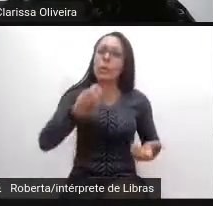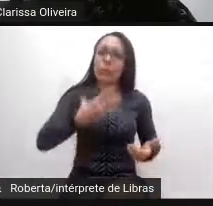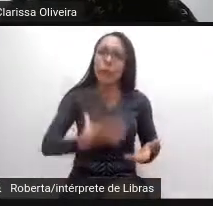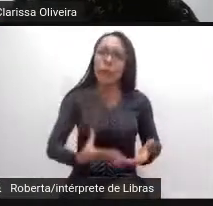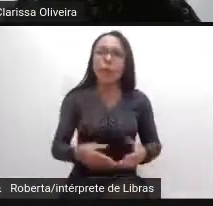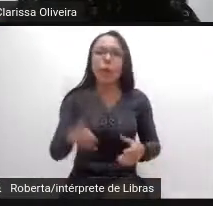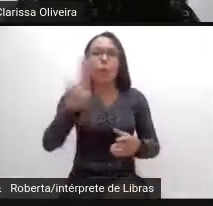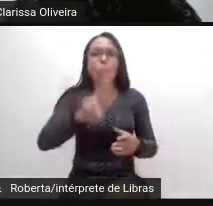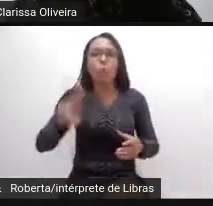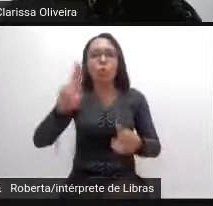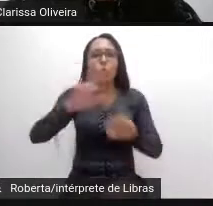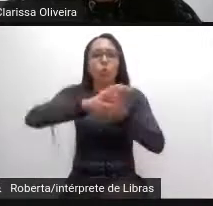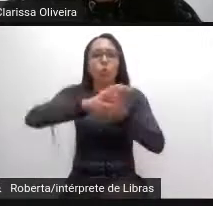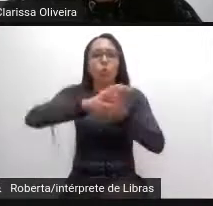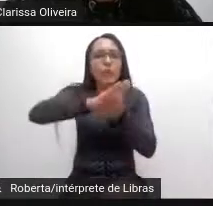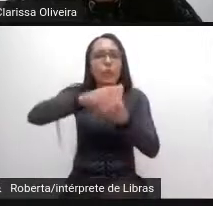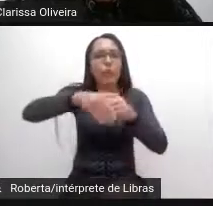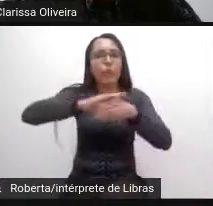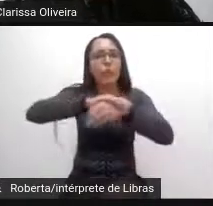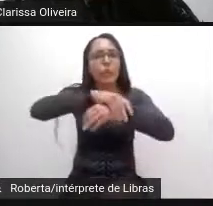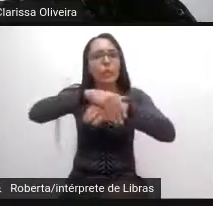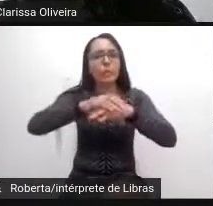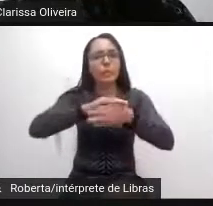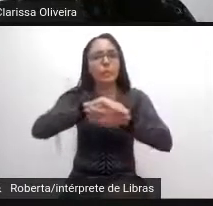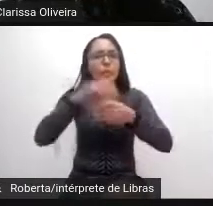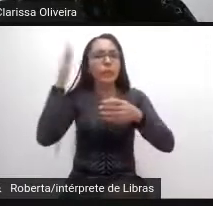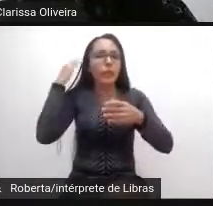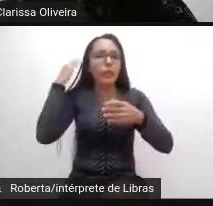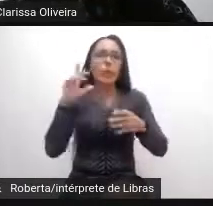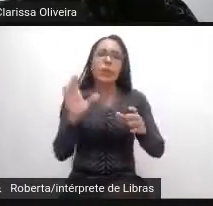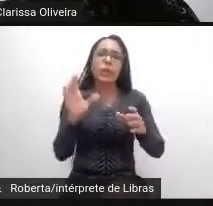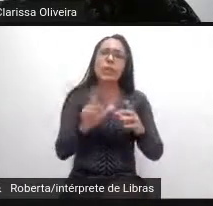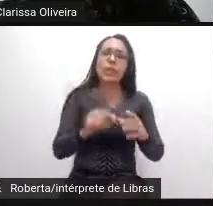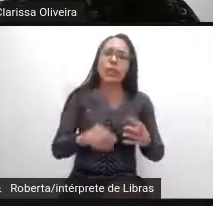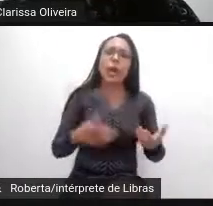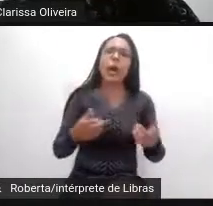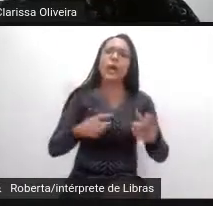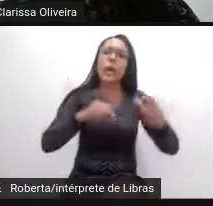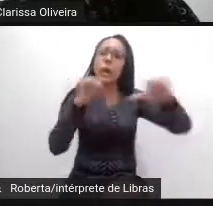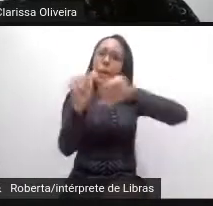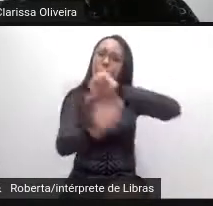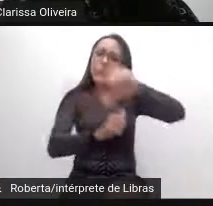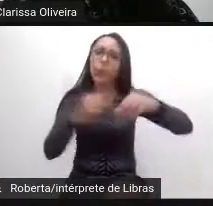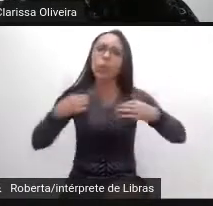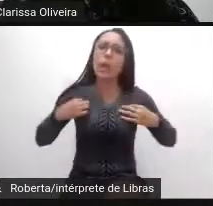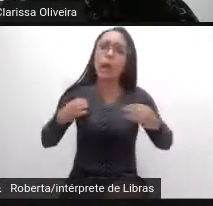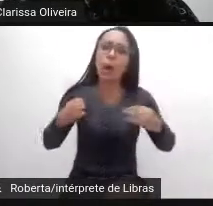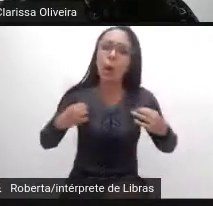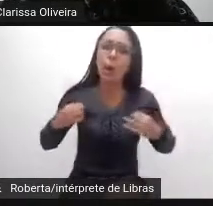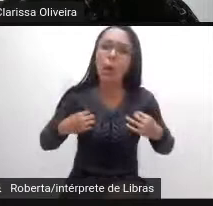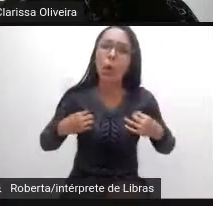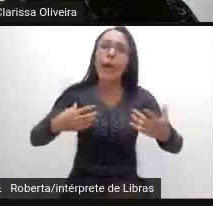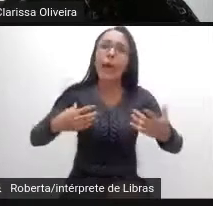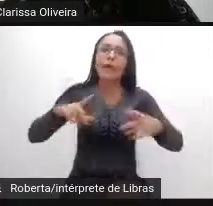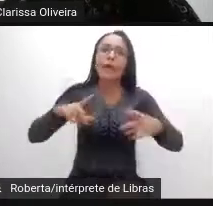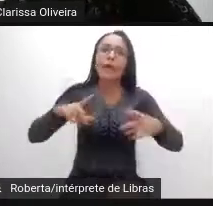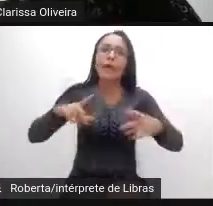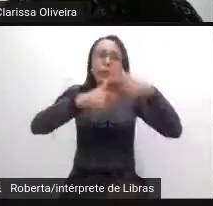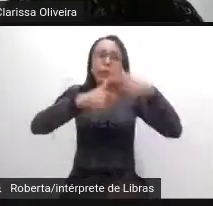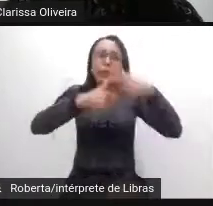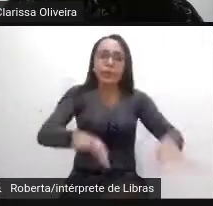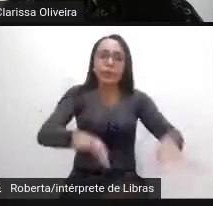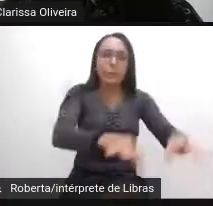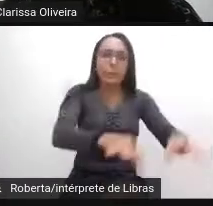sabonete, e aí você sai, troca de roupa, claro, e vai logo lavar as suas roupas.